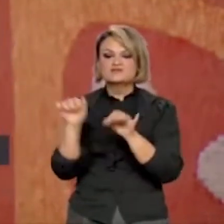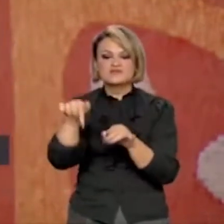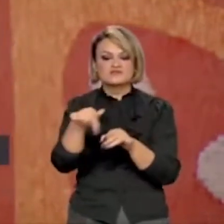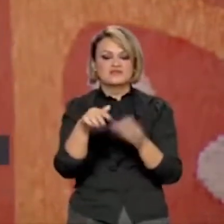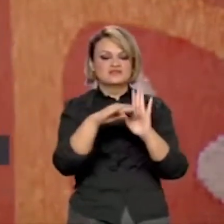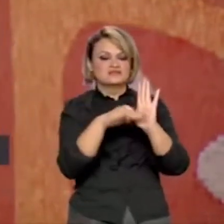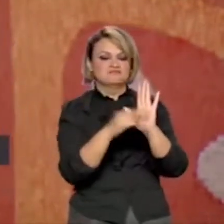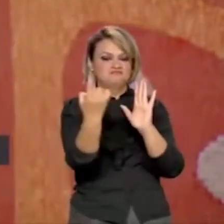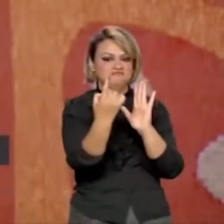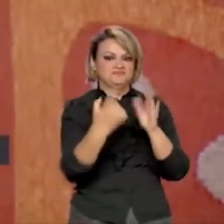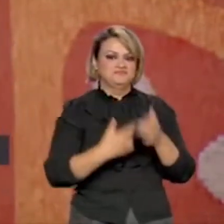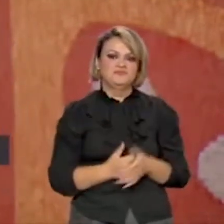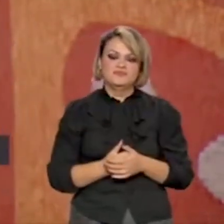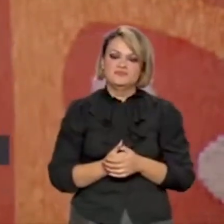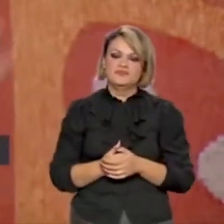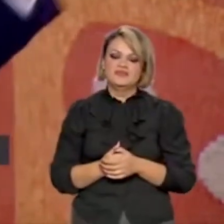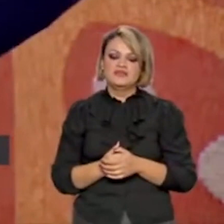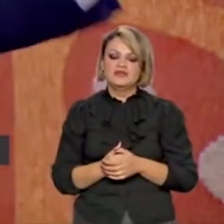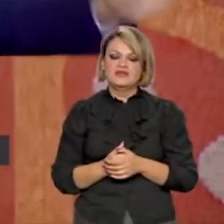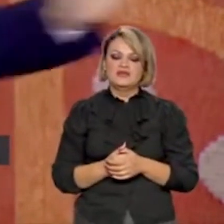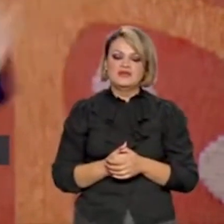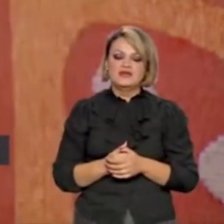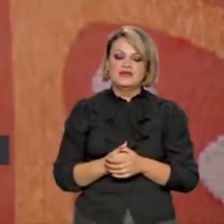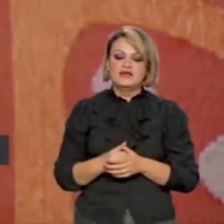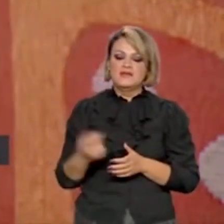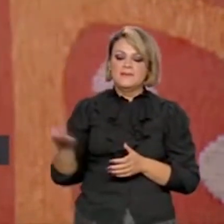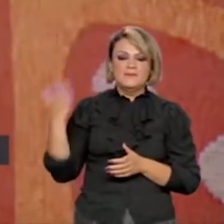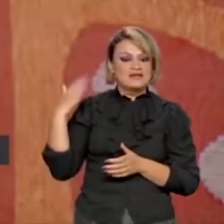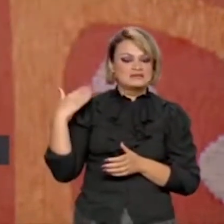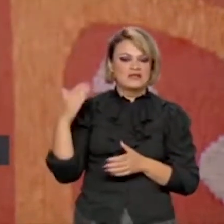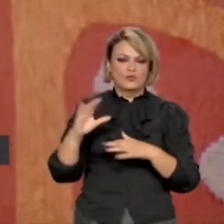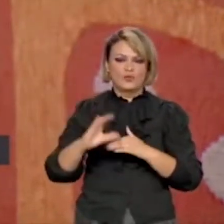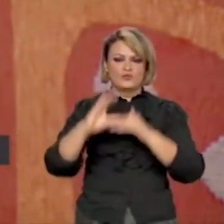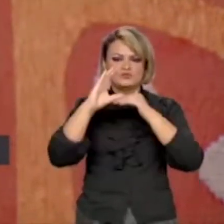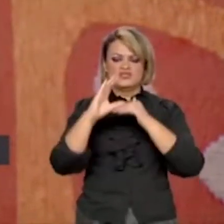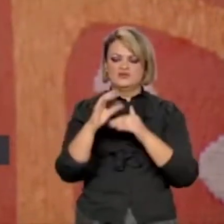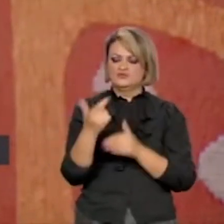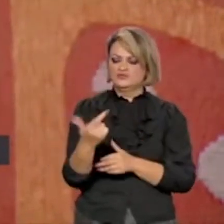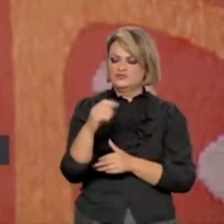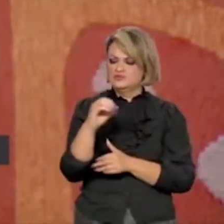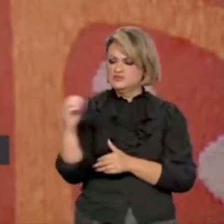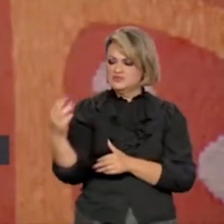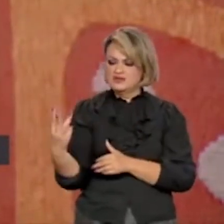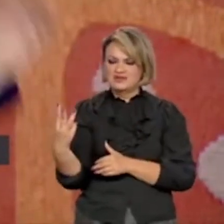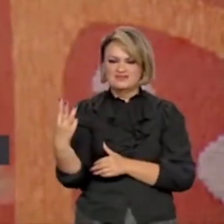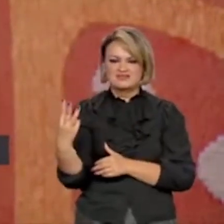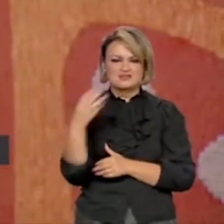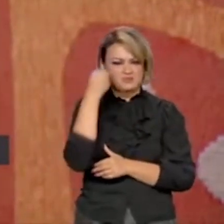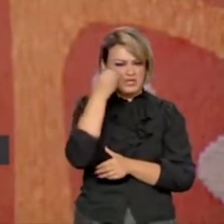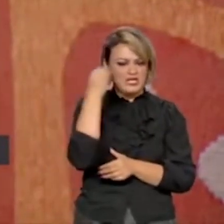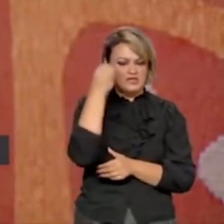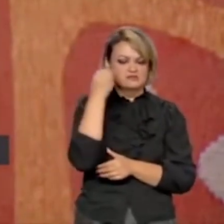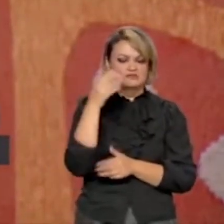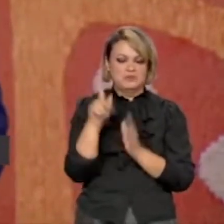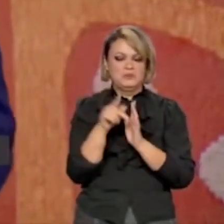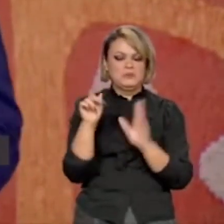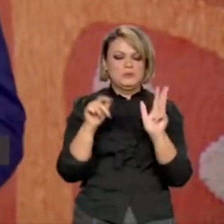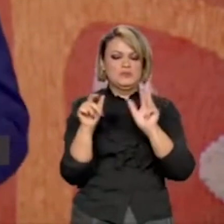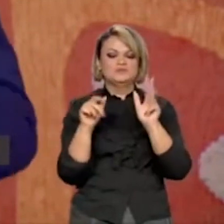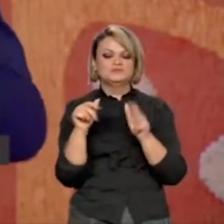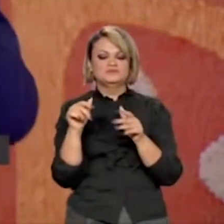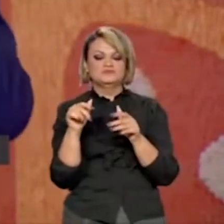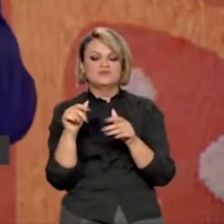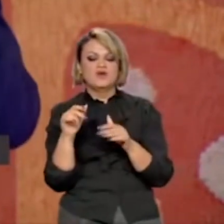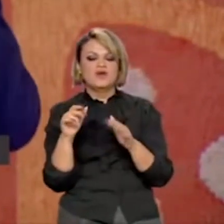dessa primeira lista os últimos conselhos foram criados lá em 2003 nas Primeiras Experiências do governo do presidente Lula